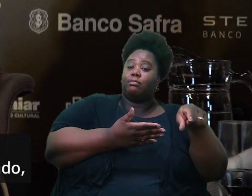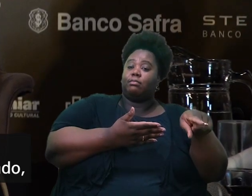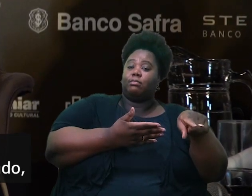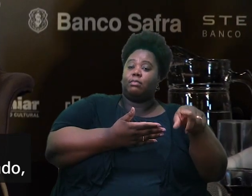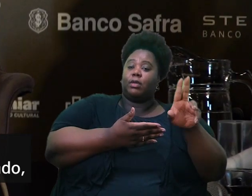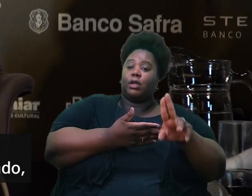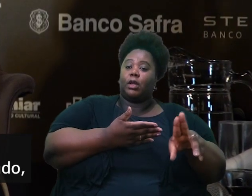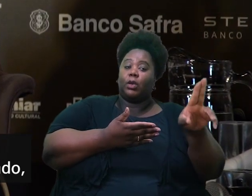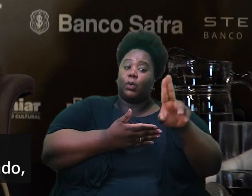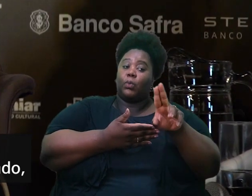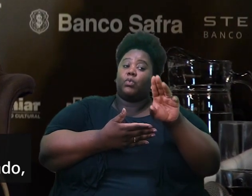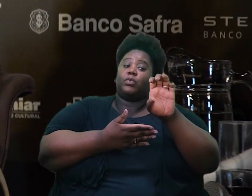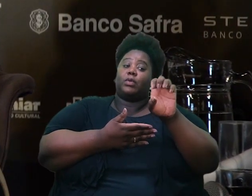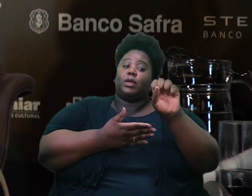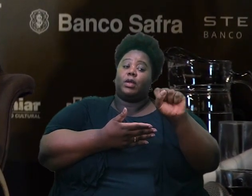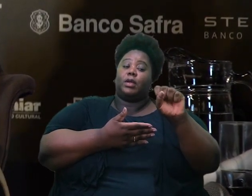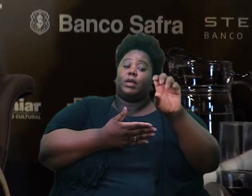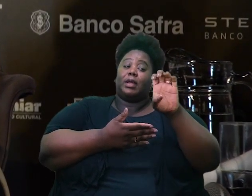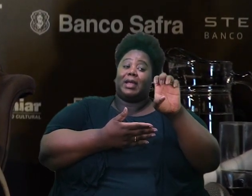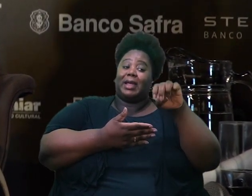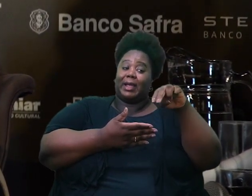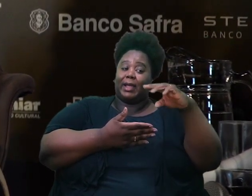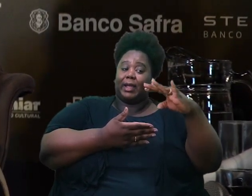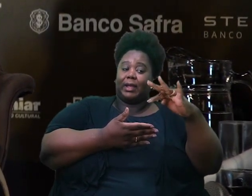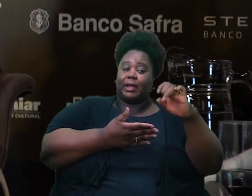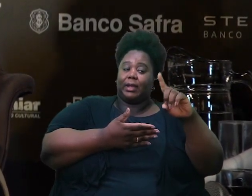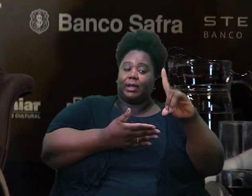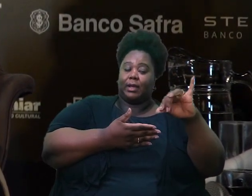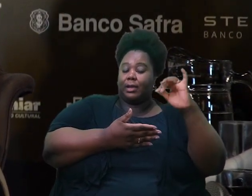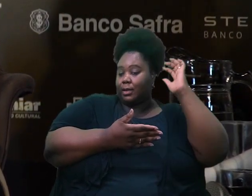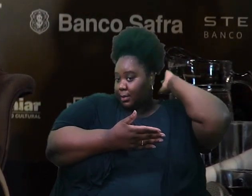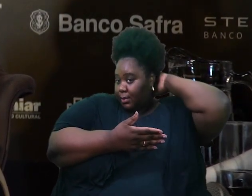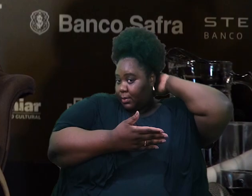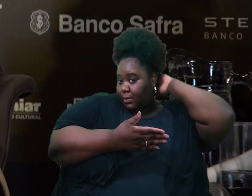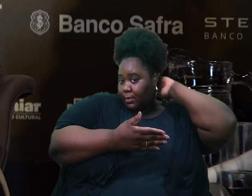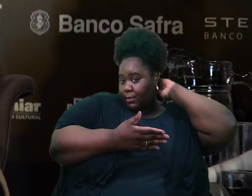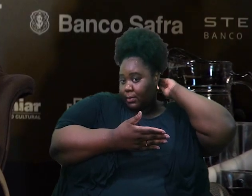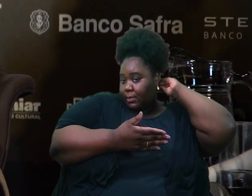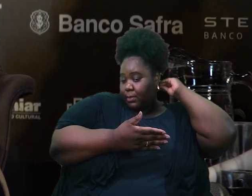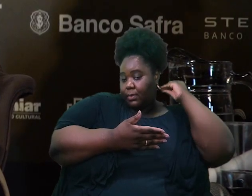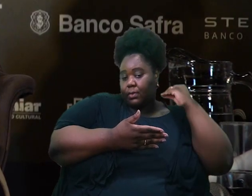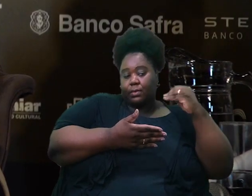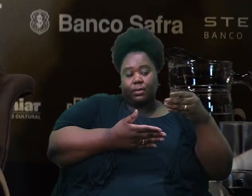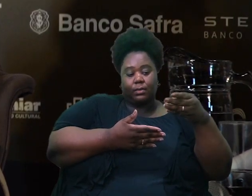uso do termo encantado, que tem alguns significados muito próprios, né?